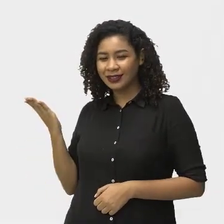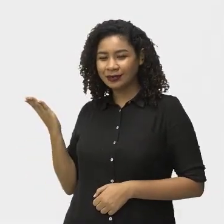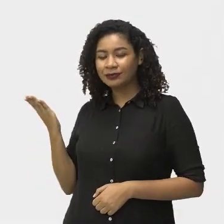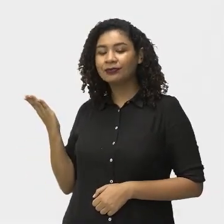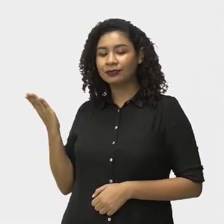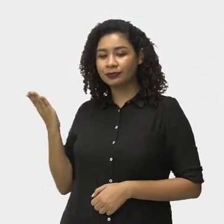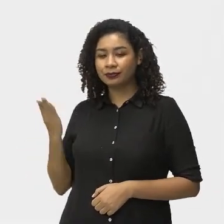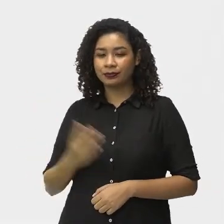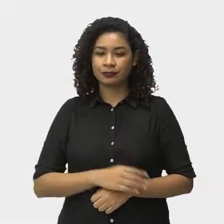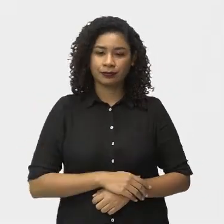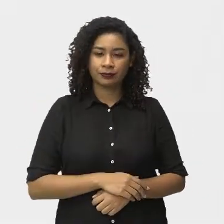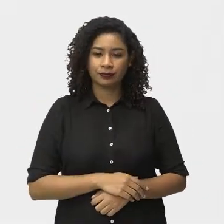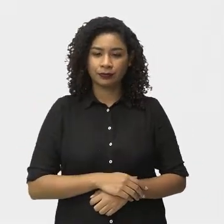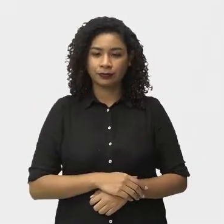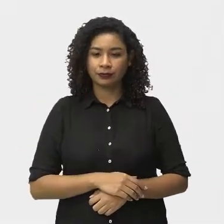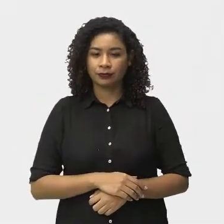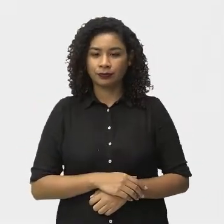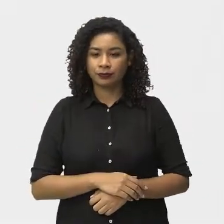canetinha? Olha lá.